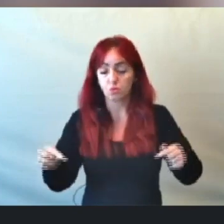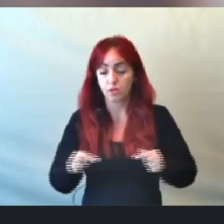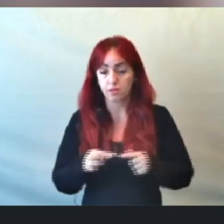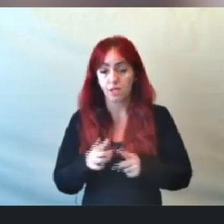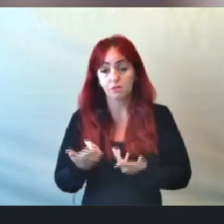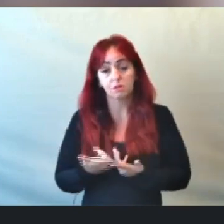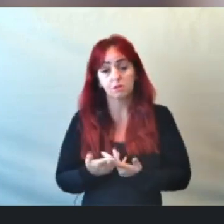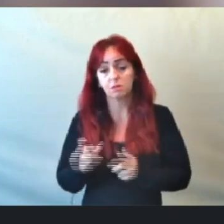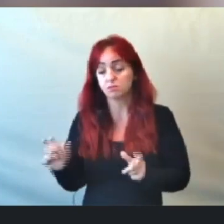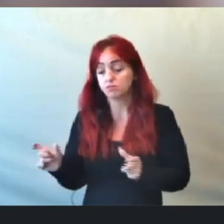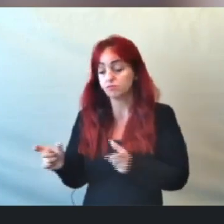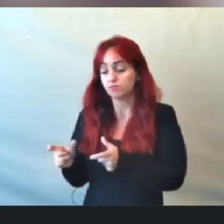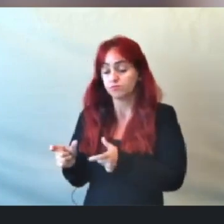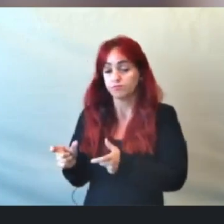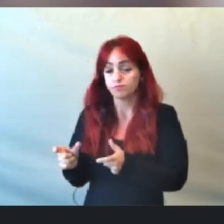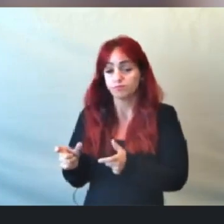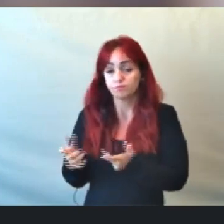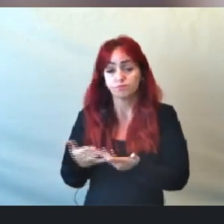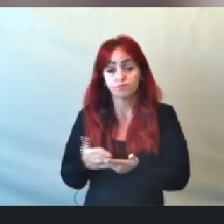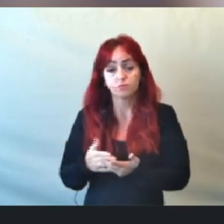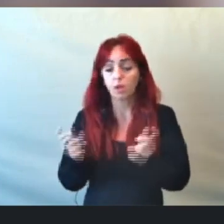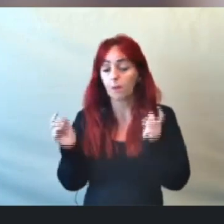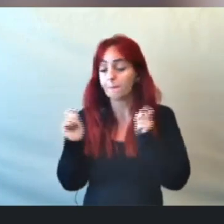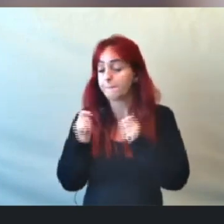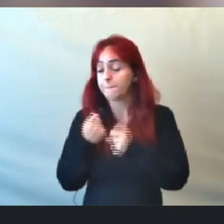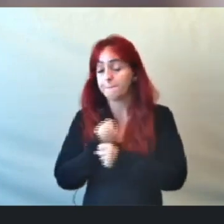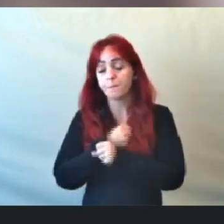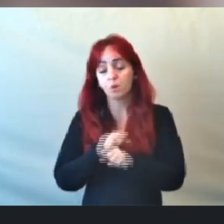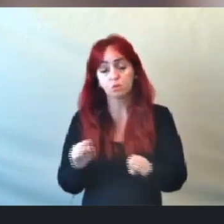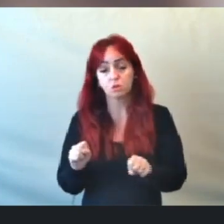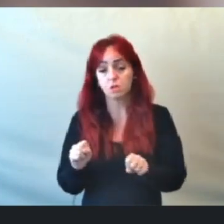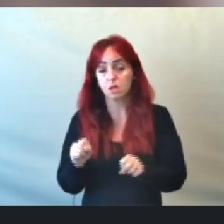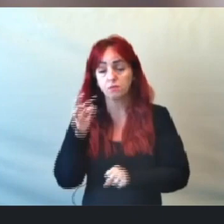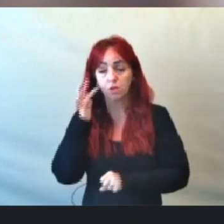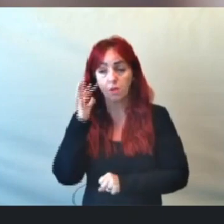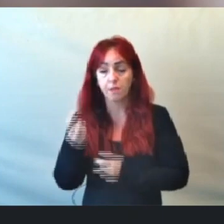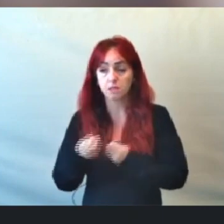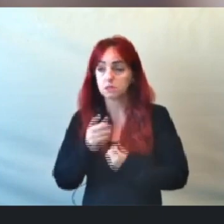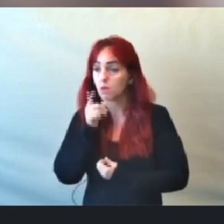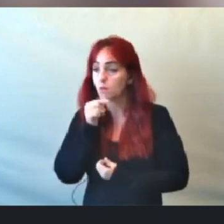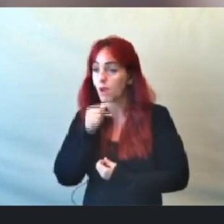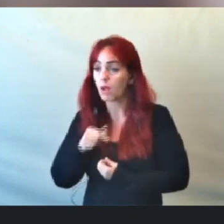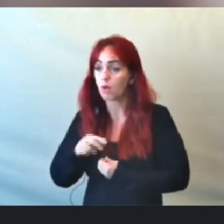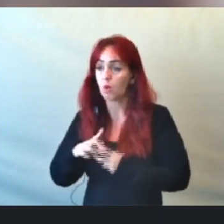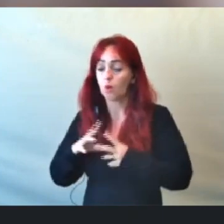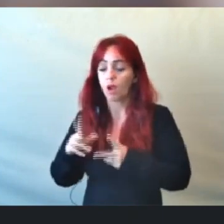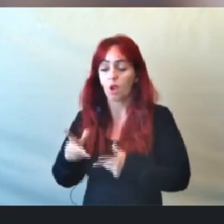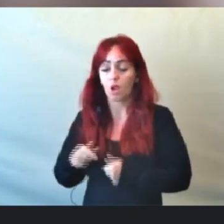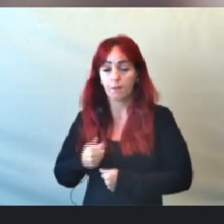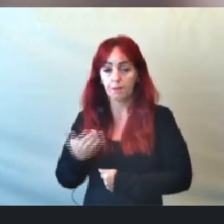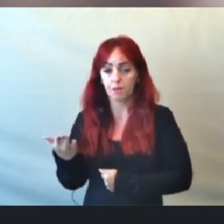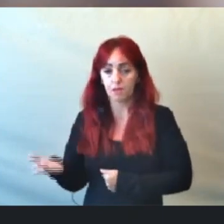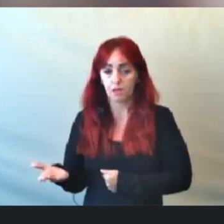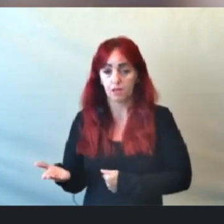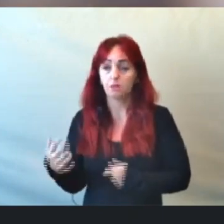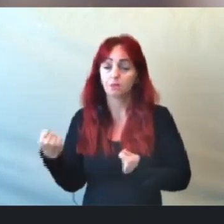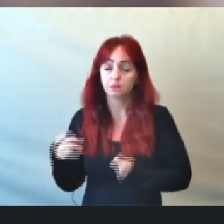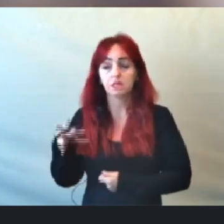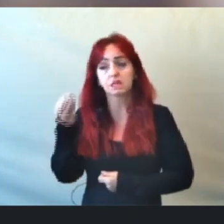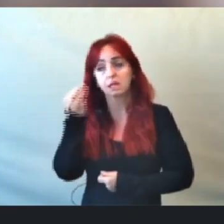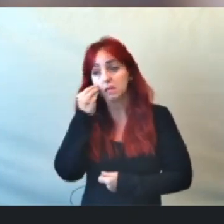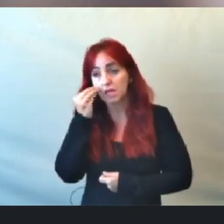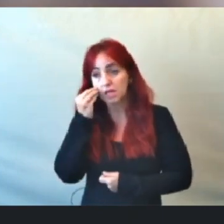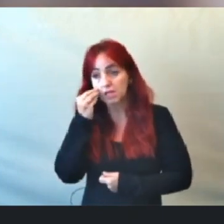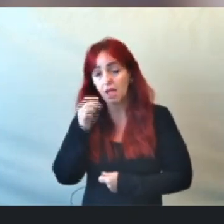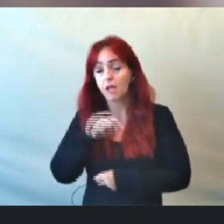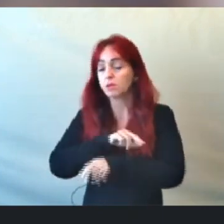praticamente impossível a gente imaginar uma lagoa limpa. Agora, o que a gente tem que tentar é fazer vários tratamentos para manter